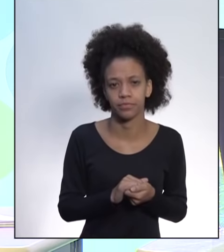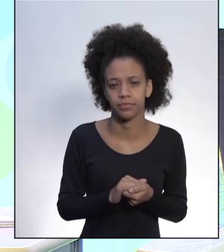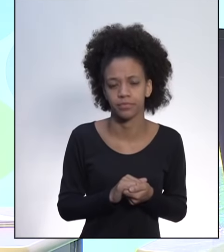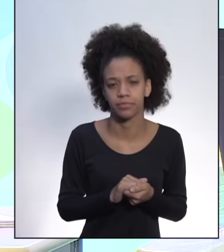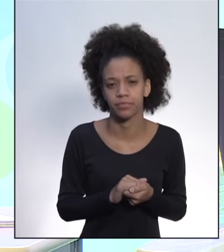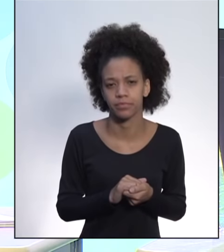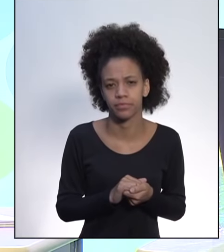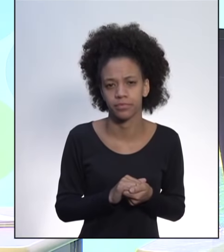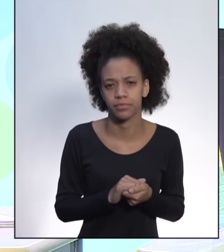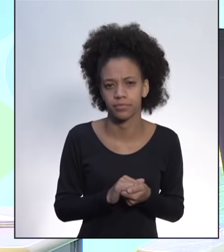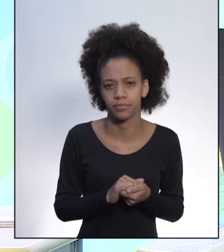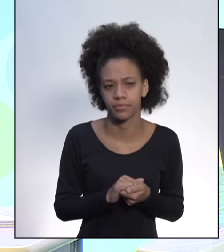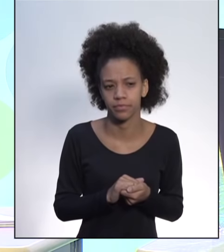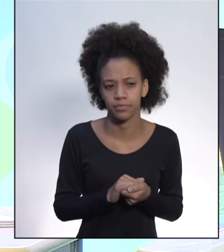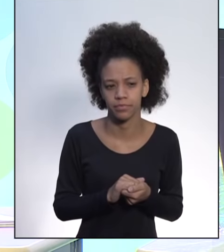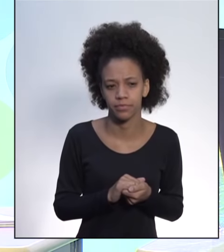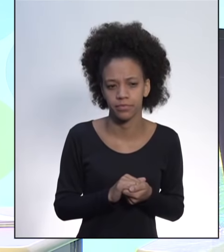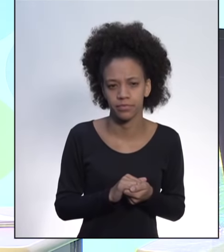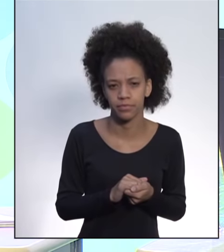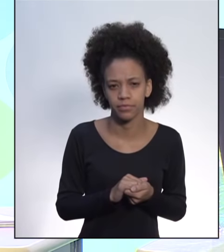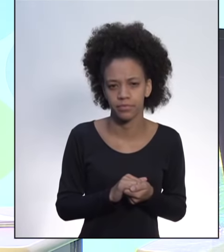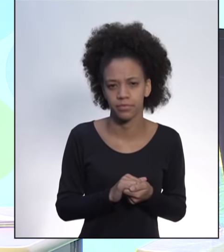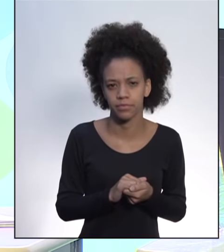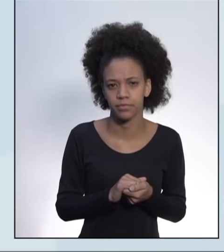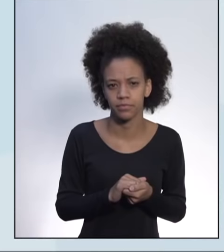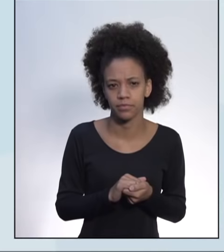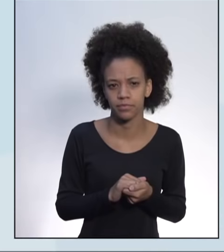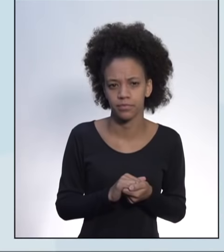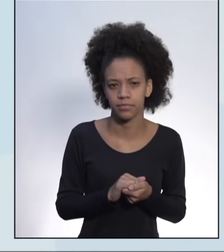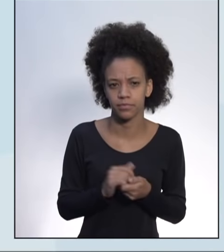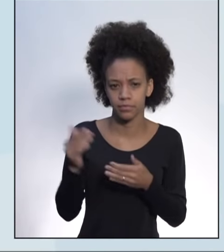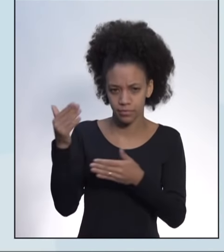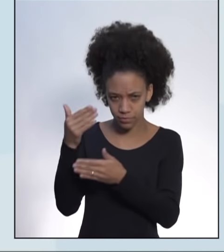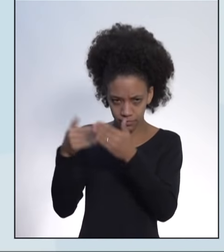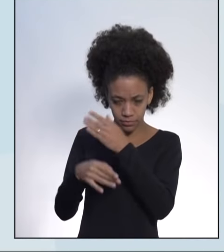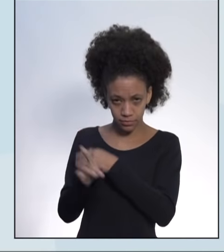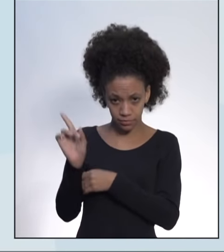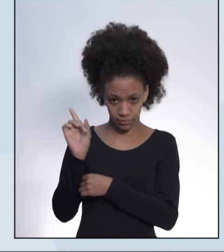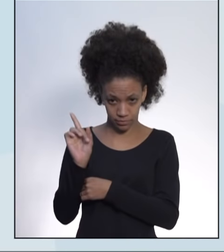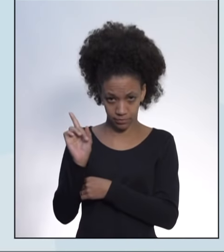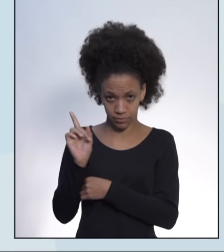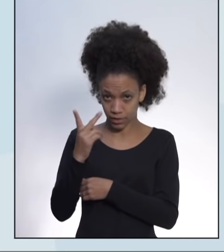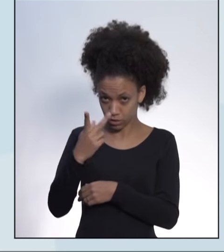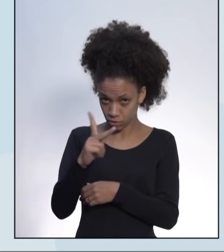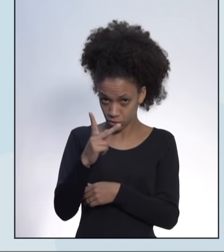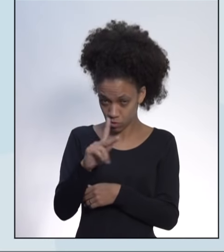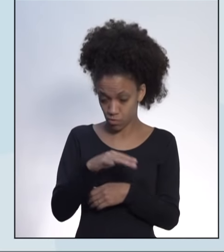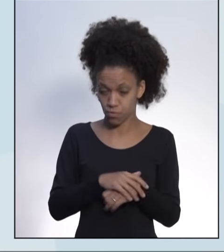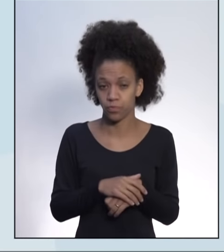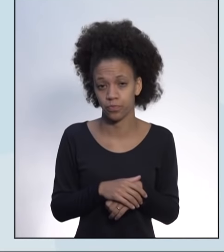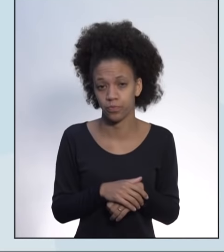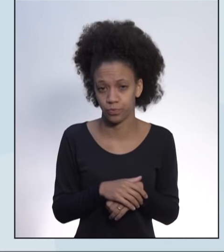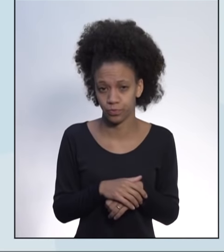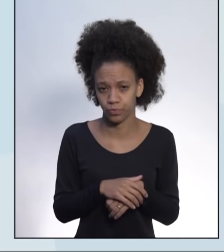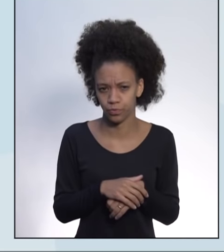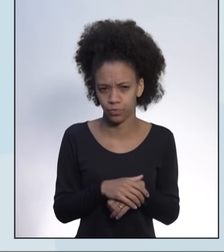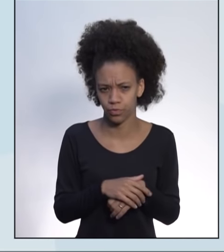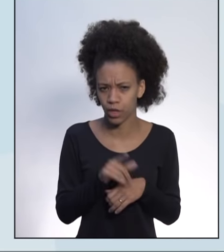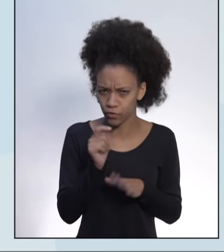e aí e não idiotas agora é a sua vez a